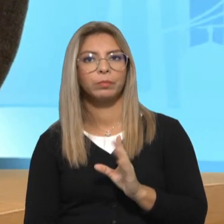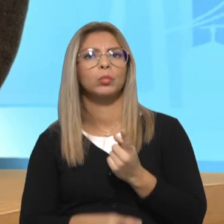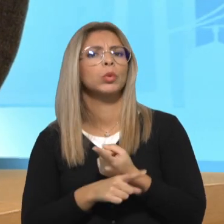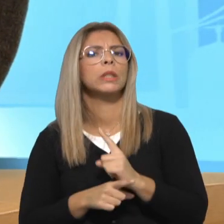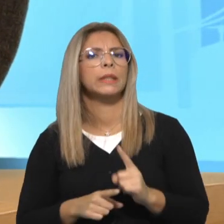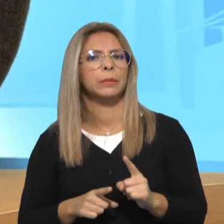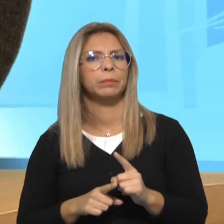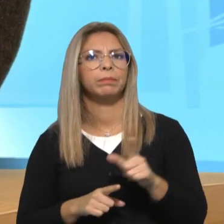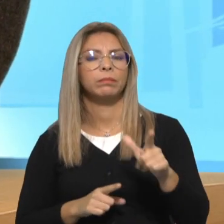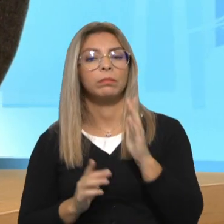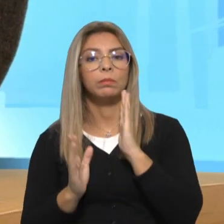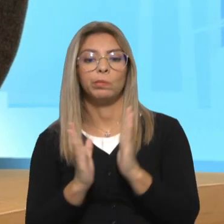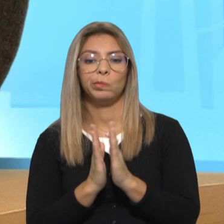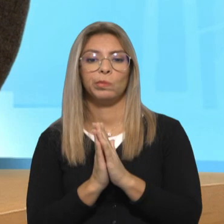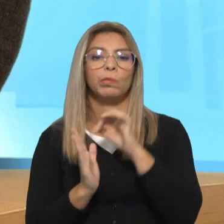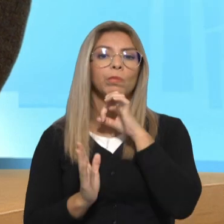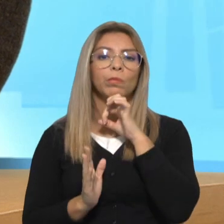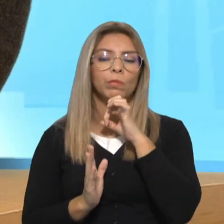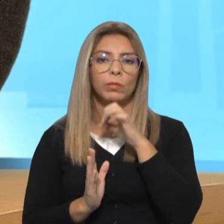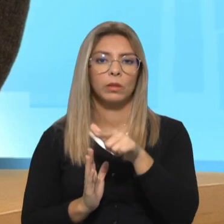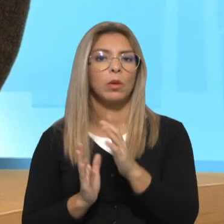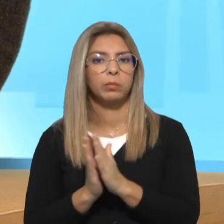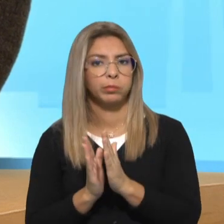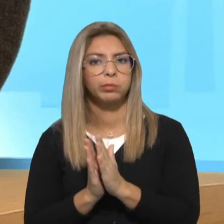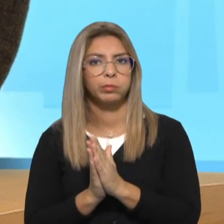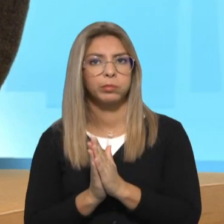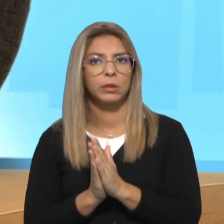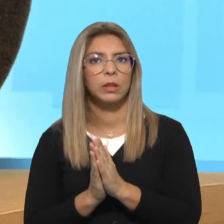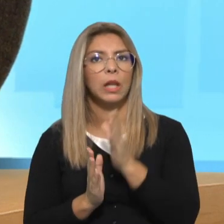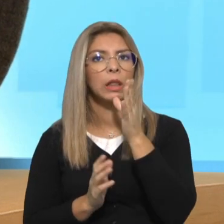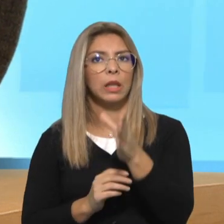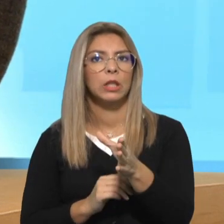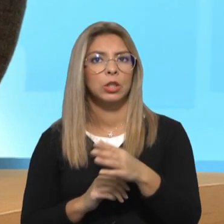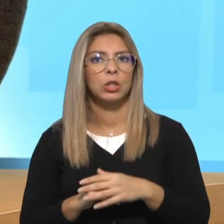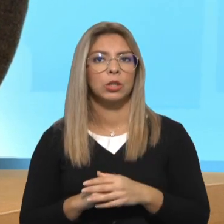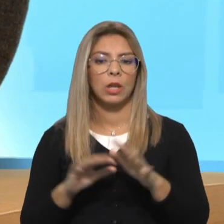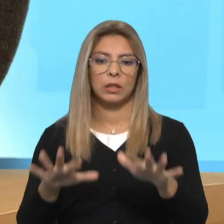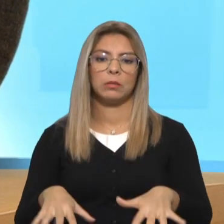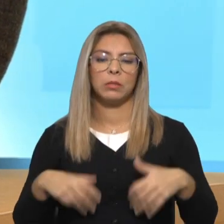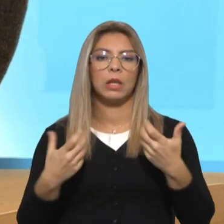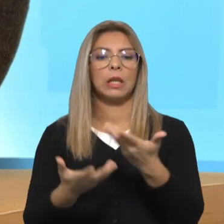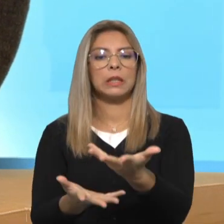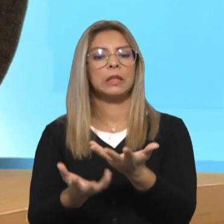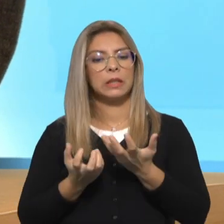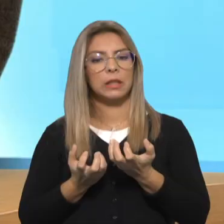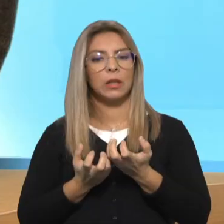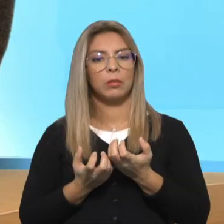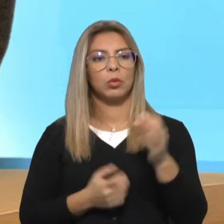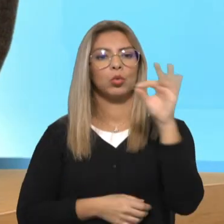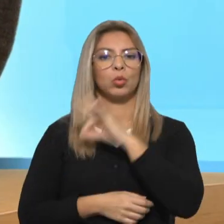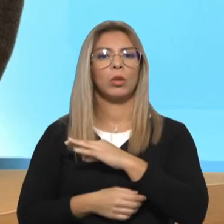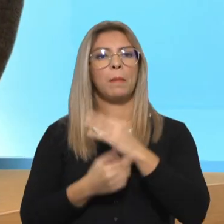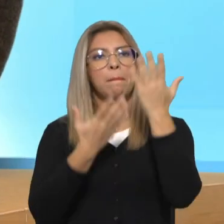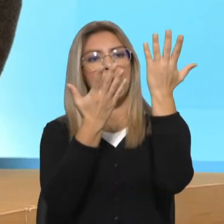na missa o bispo celebra e a Assembleia diz: receba o Senhor por tuas mãos